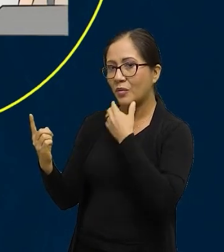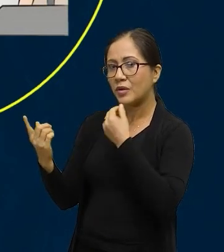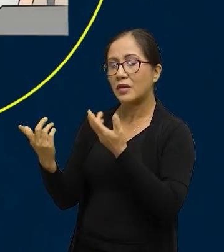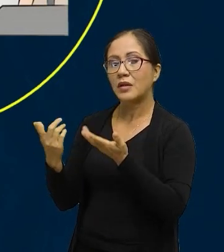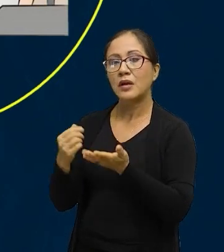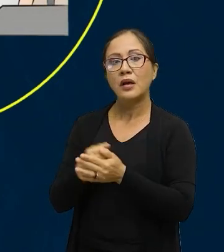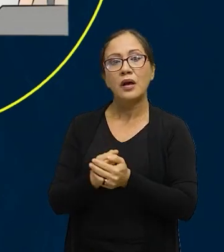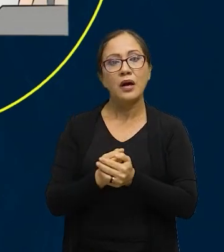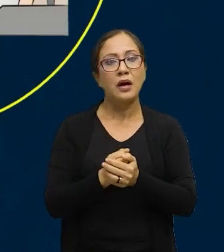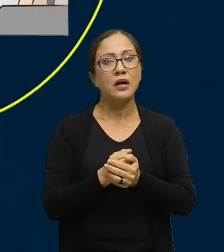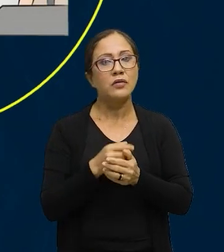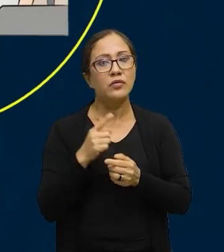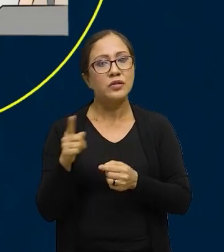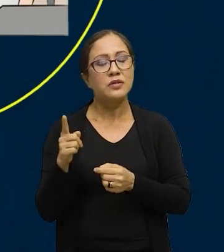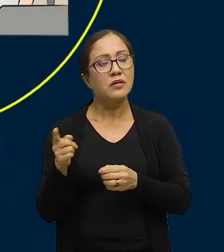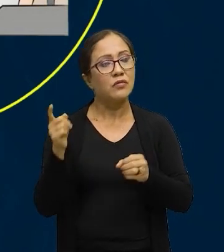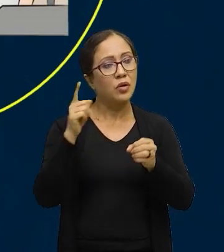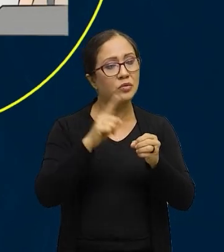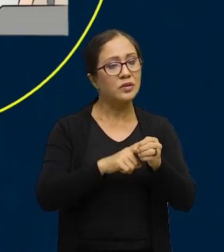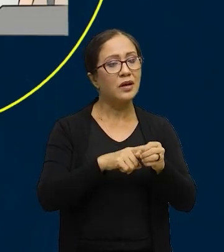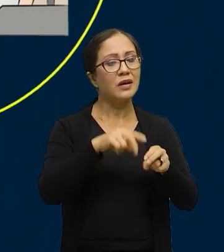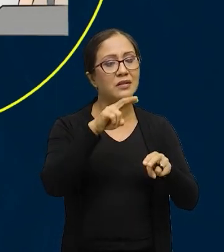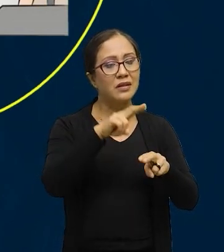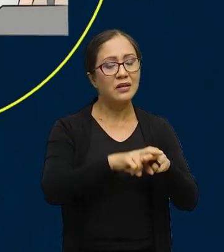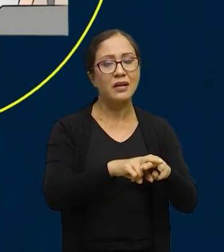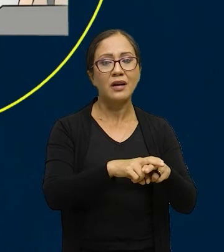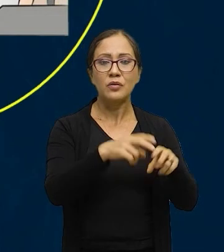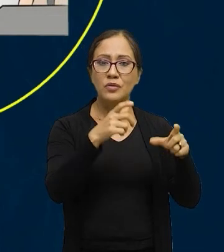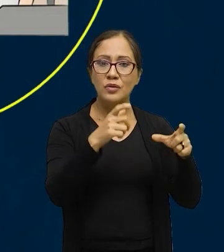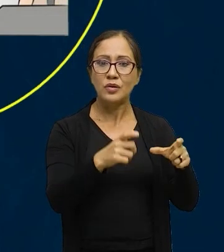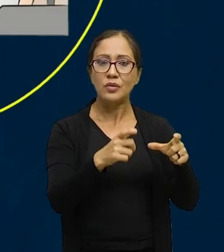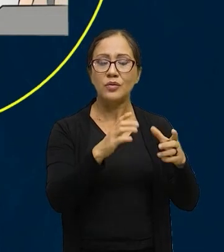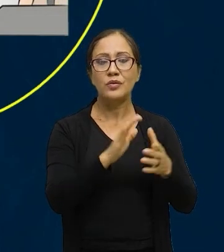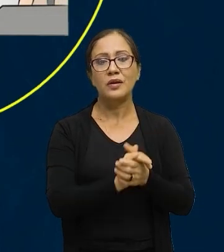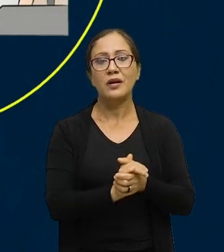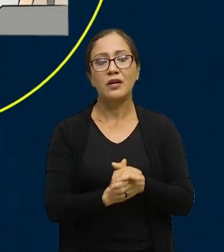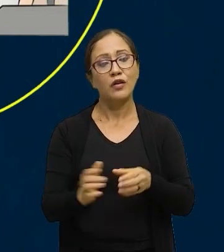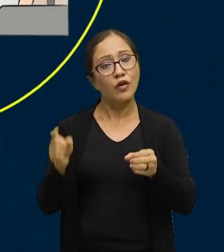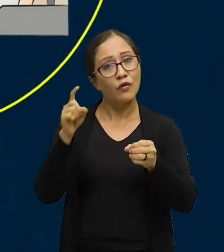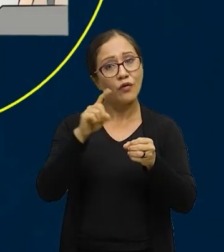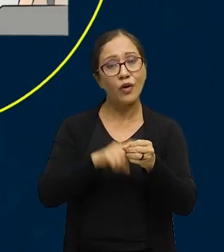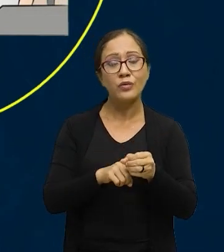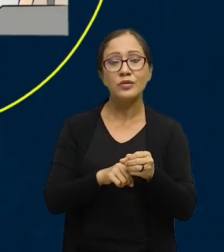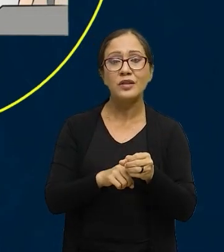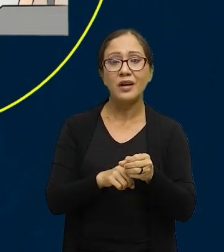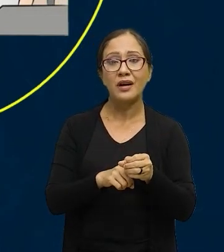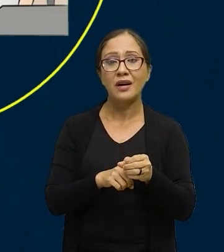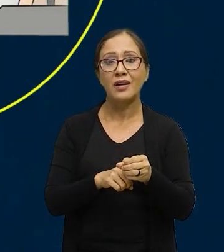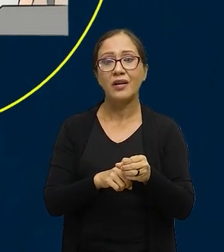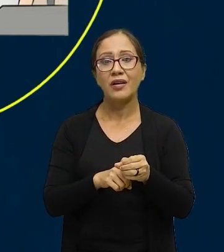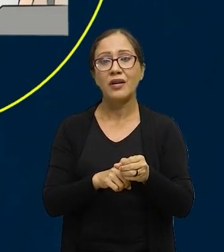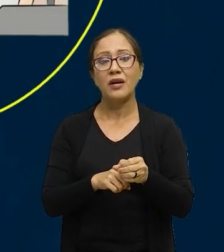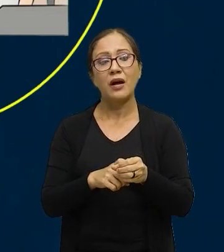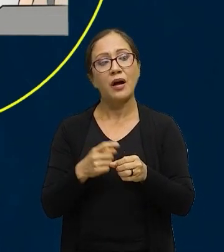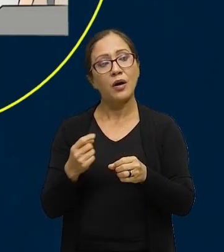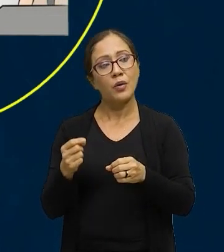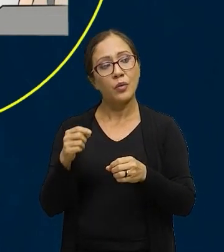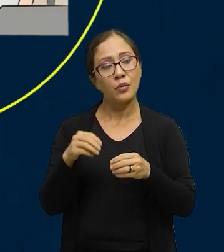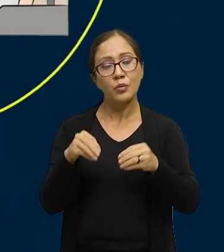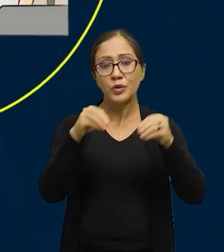deve voltar ao seu lugar. Ela ficou. Você deveria voltar ao outro